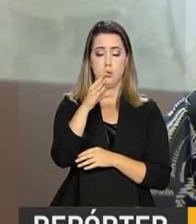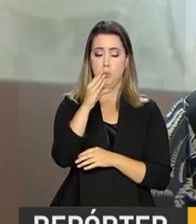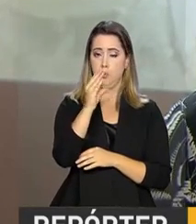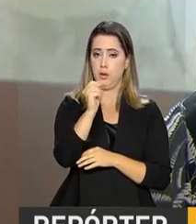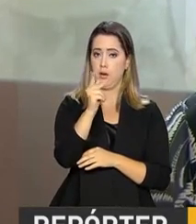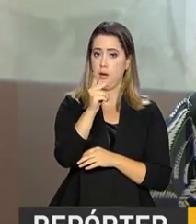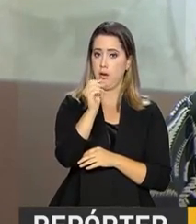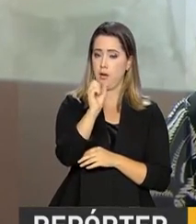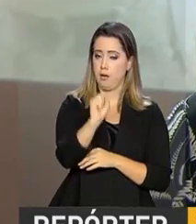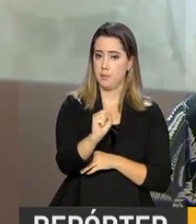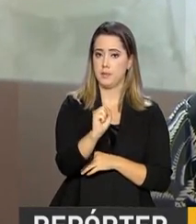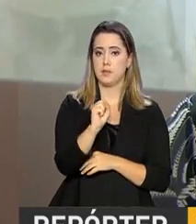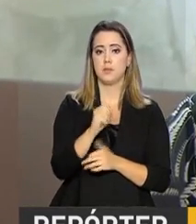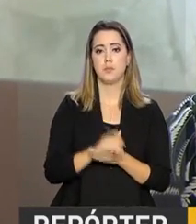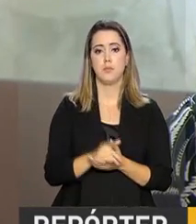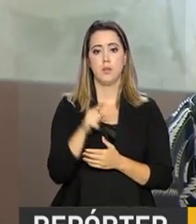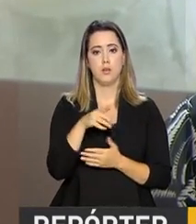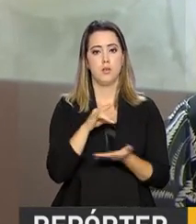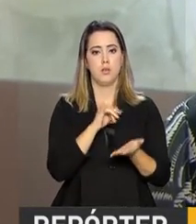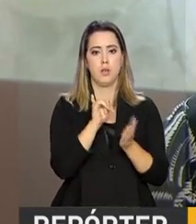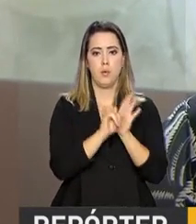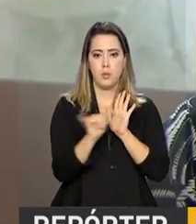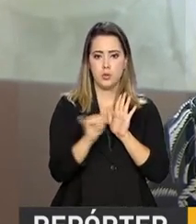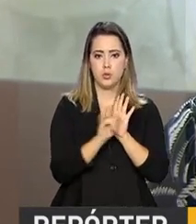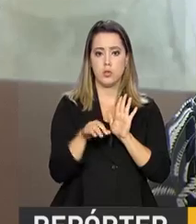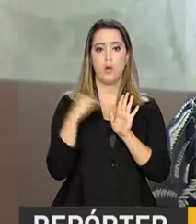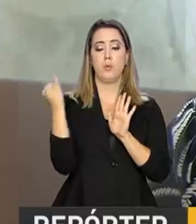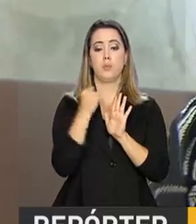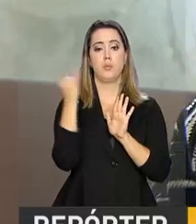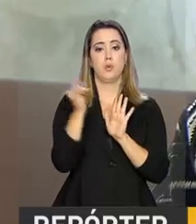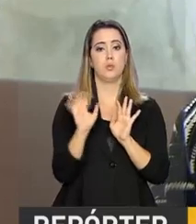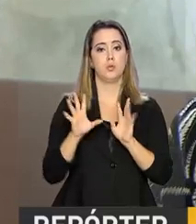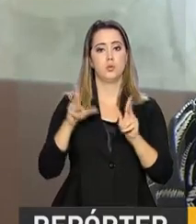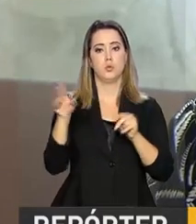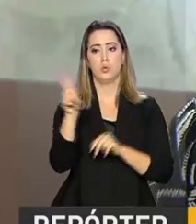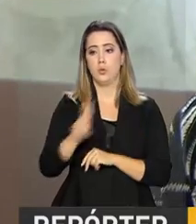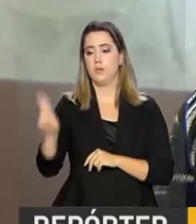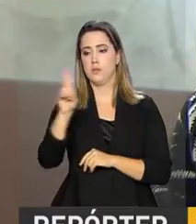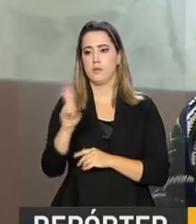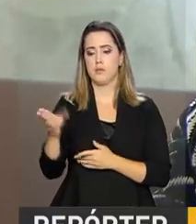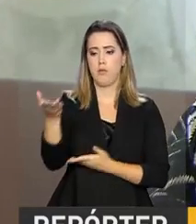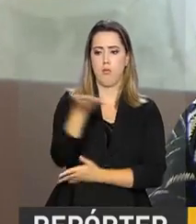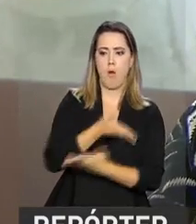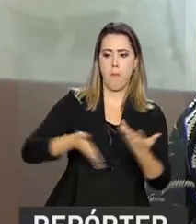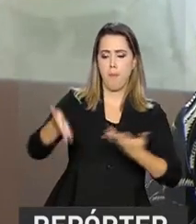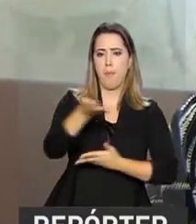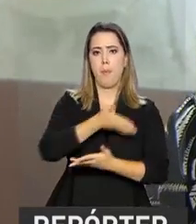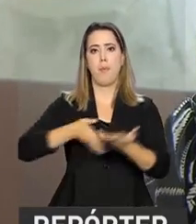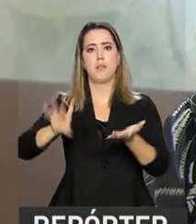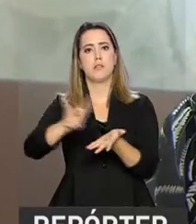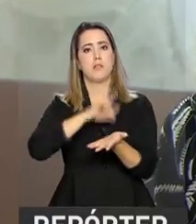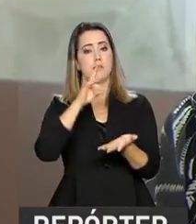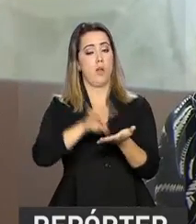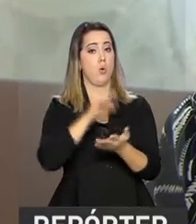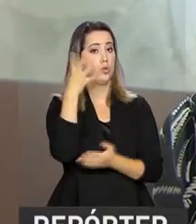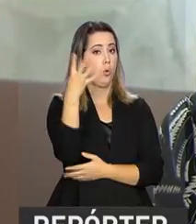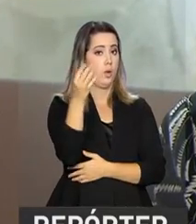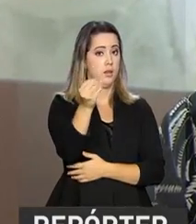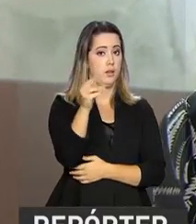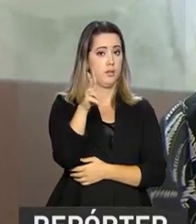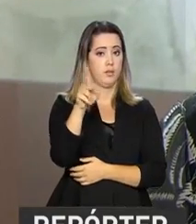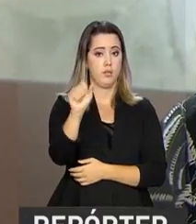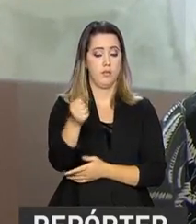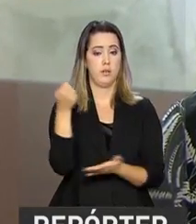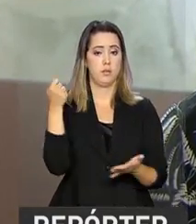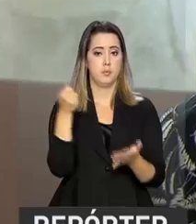que dizer é que as universidades vão conseguir não está competindo um contra outros para uma das 40 vagas que a gente tentar